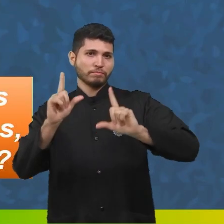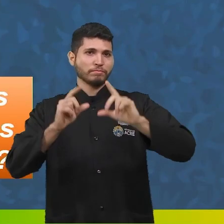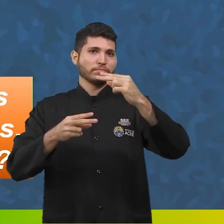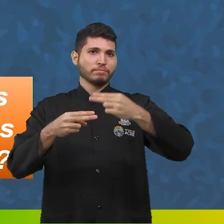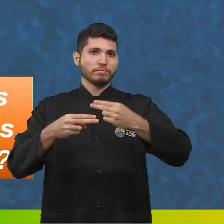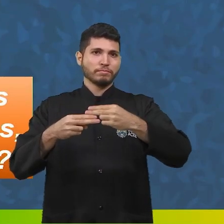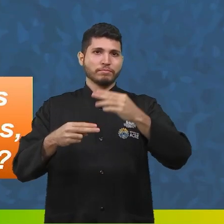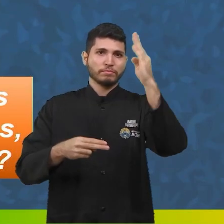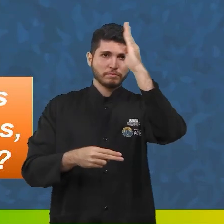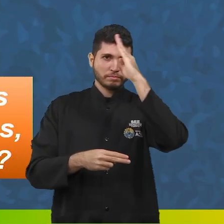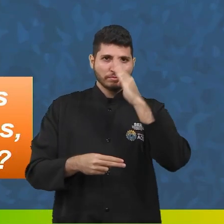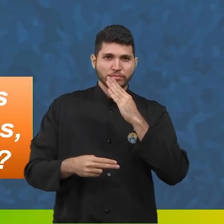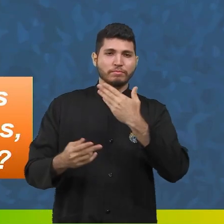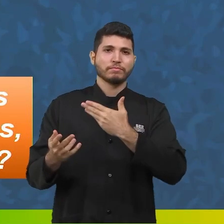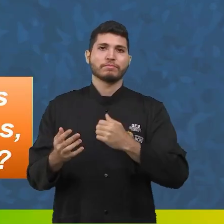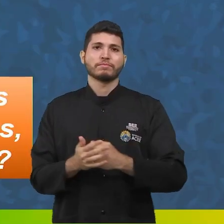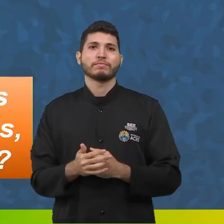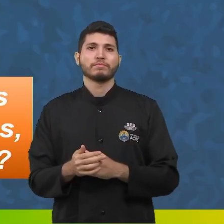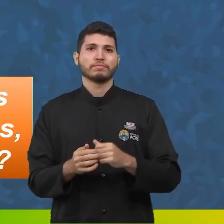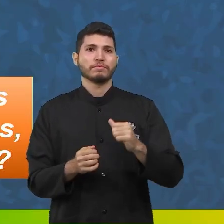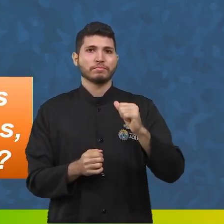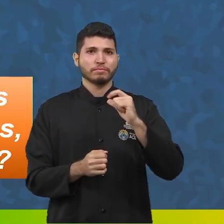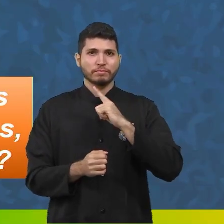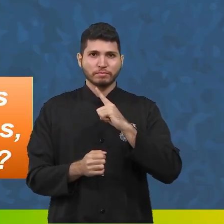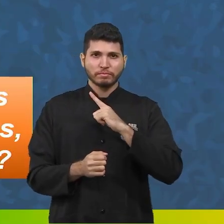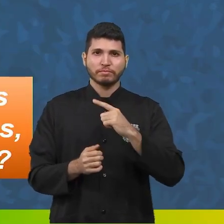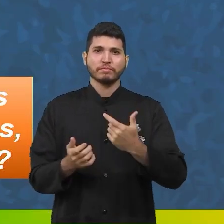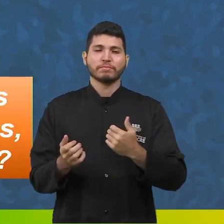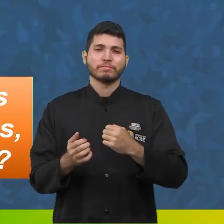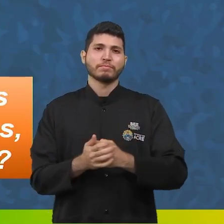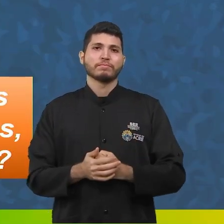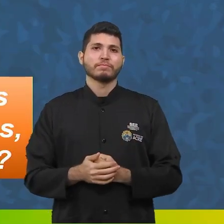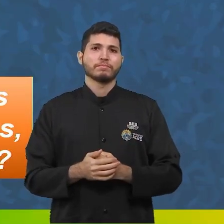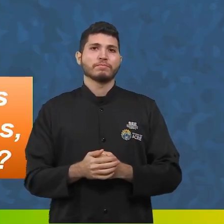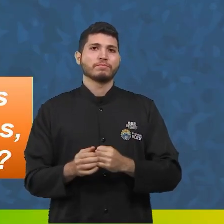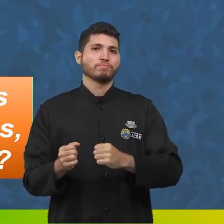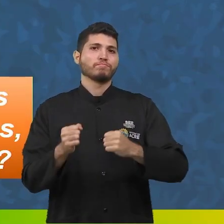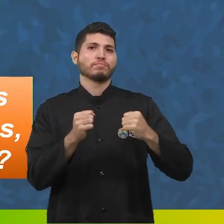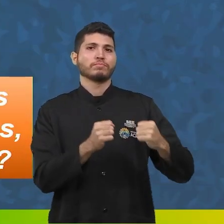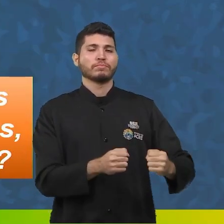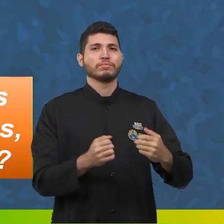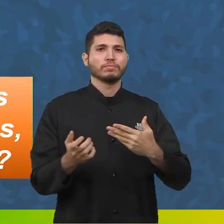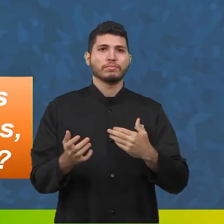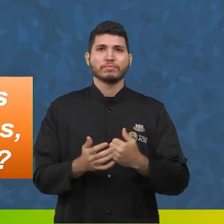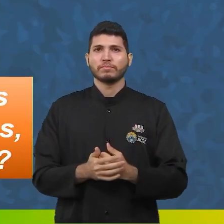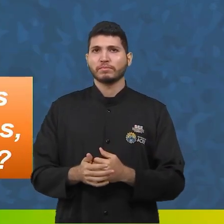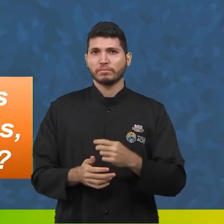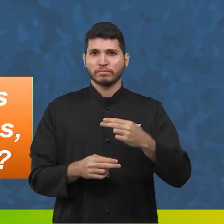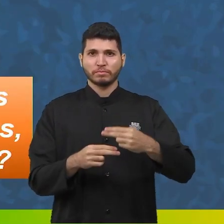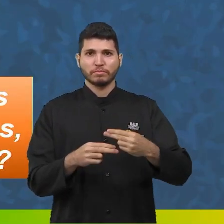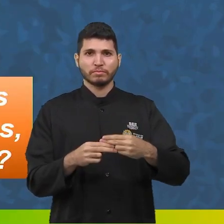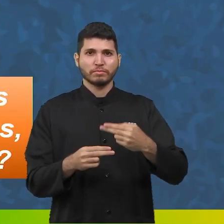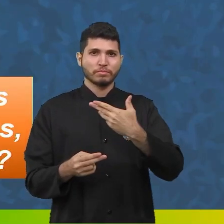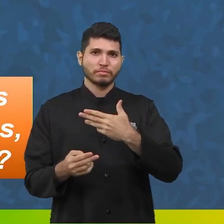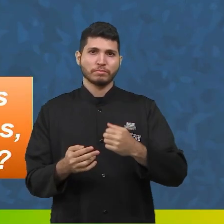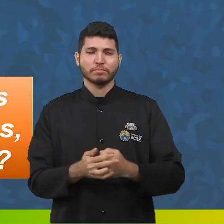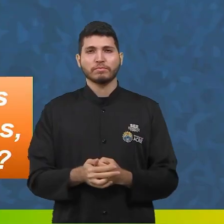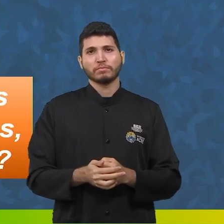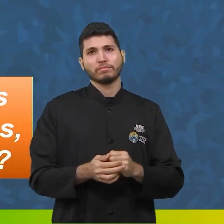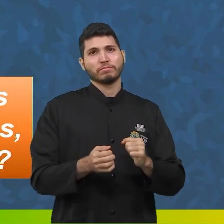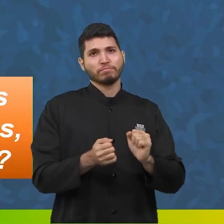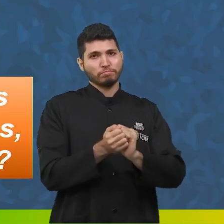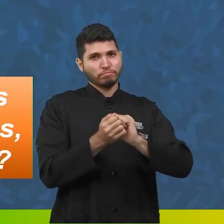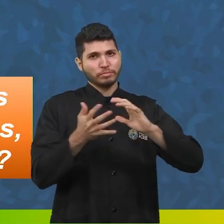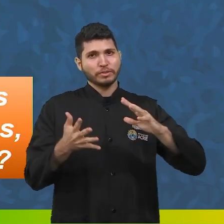pautar discussões sociais e quebrar tabus. Novelas como Explode Coração, de